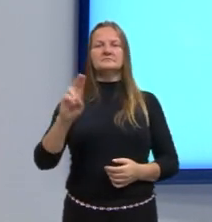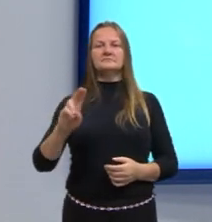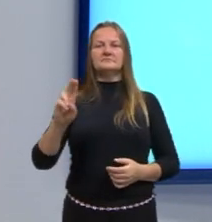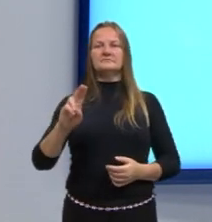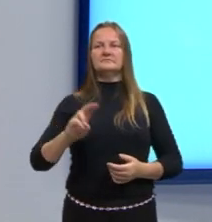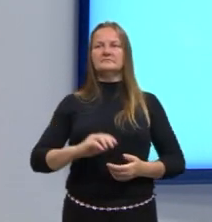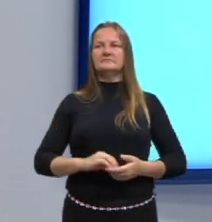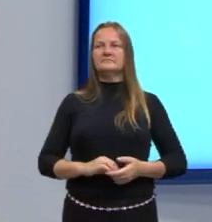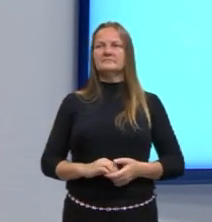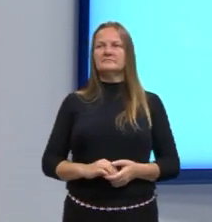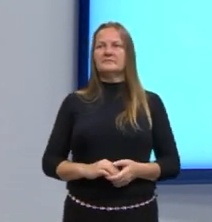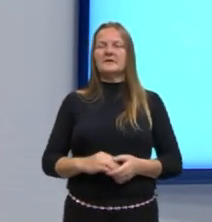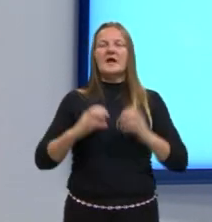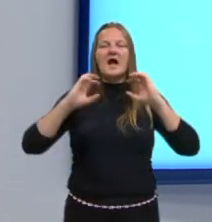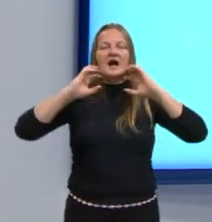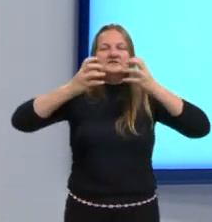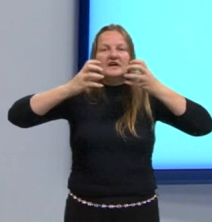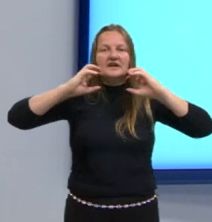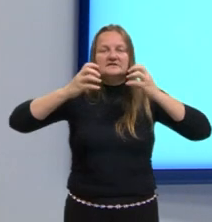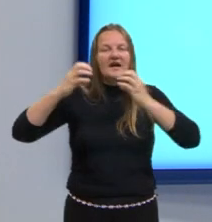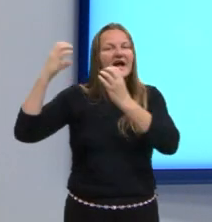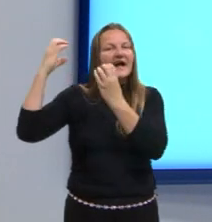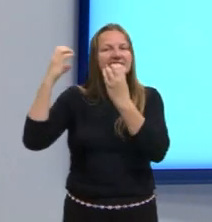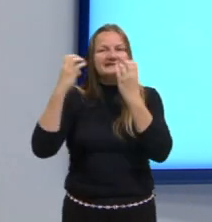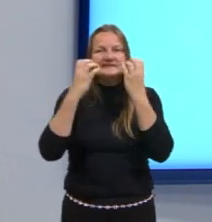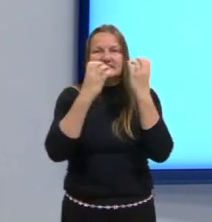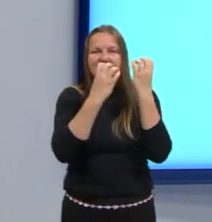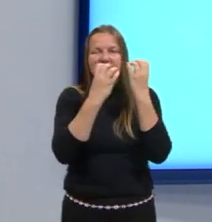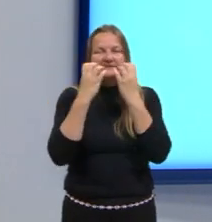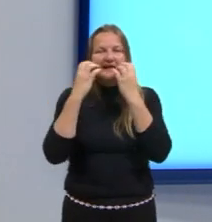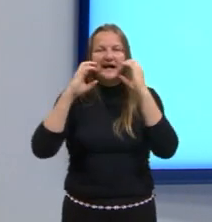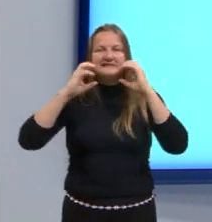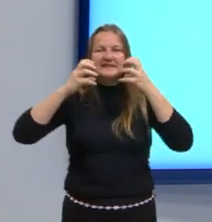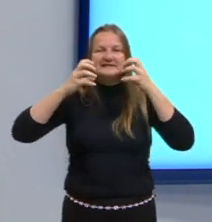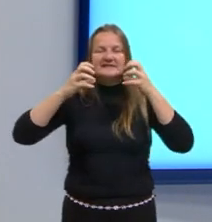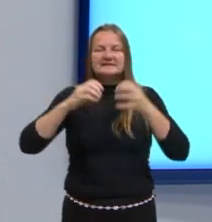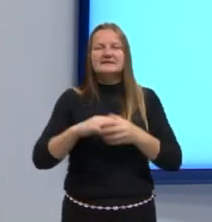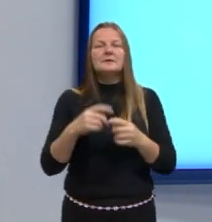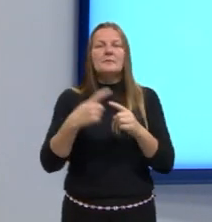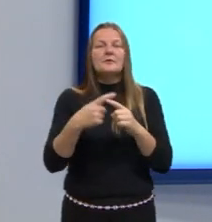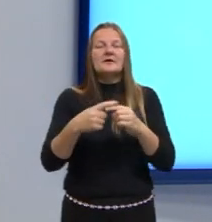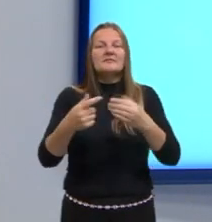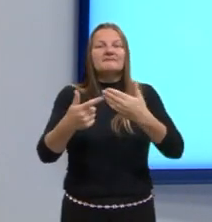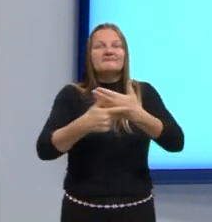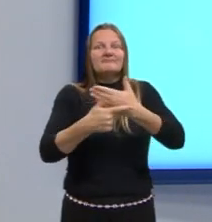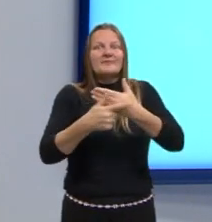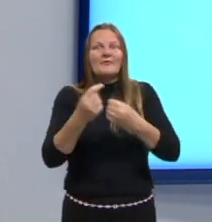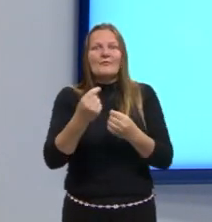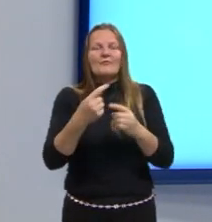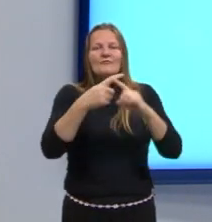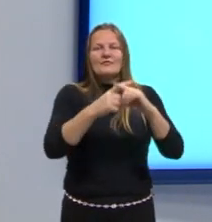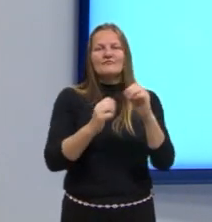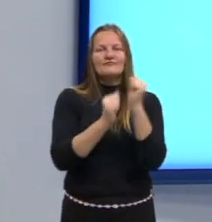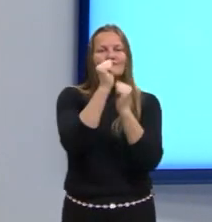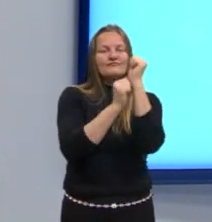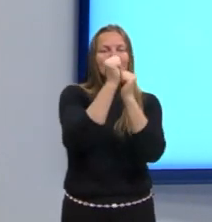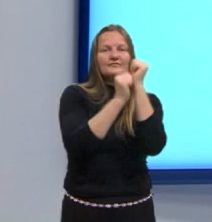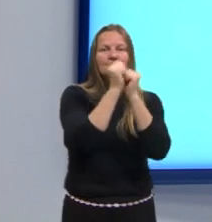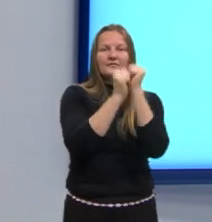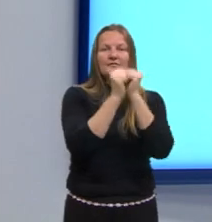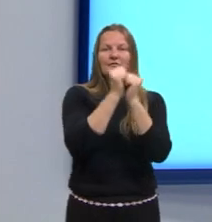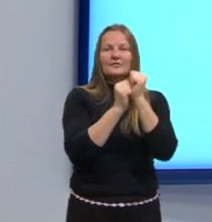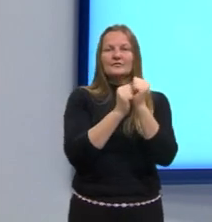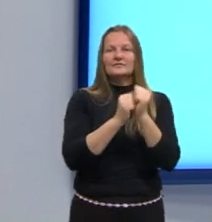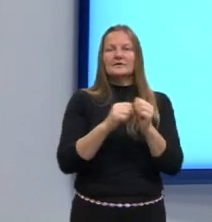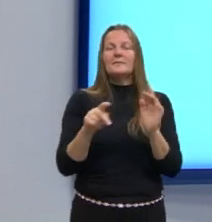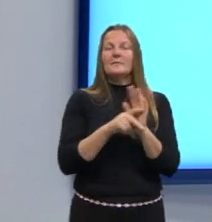aí vou utilizar um milho para produzir um polímero biodegradável só que eu vou ter uma competição muito grande com a indústria de alimentos né